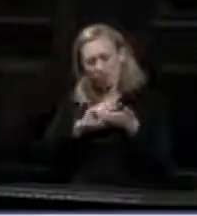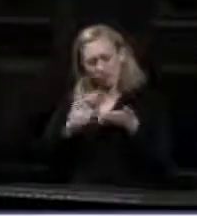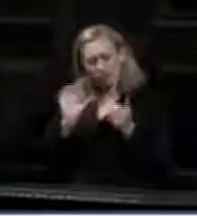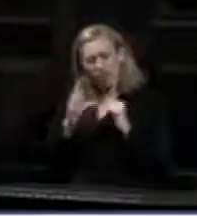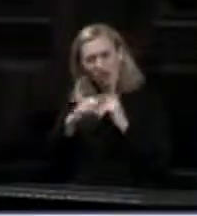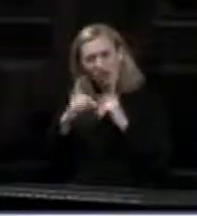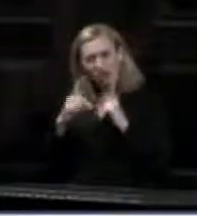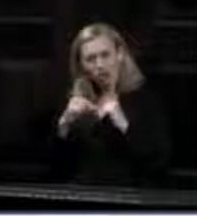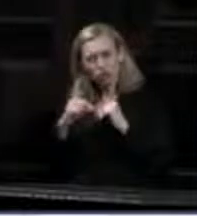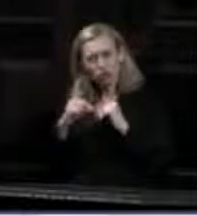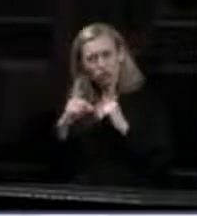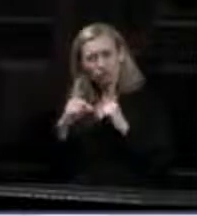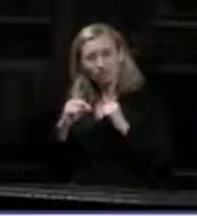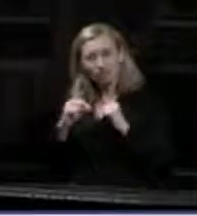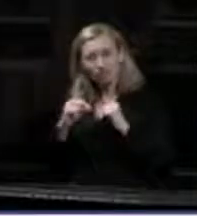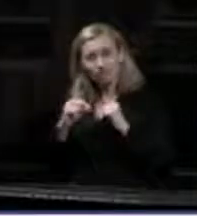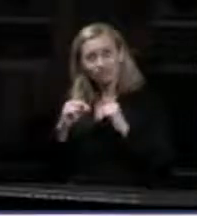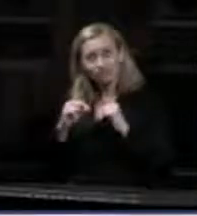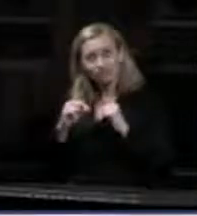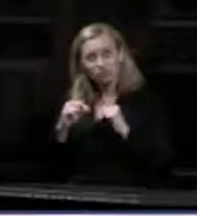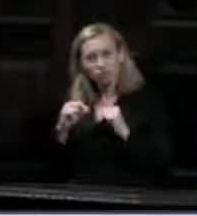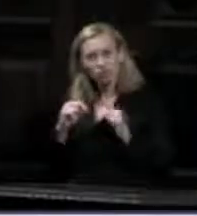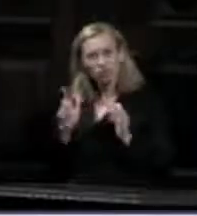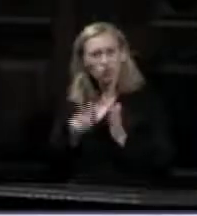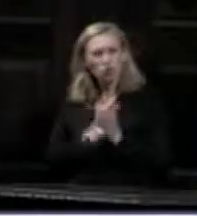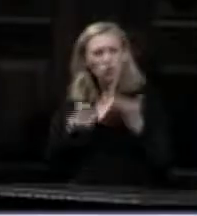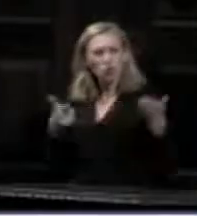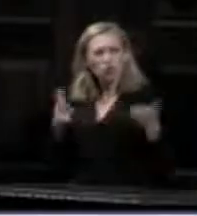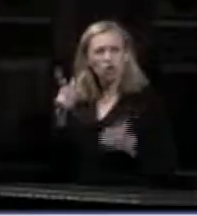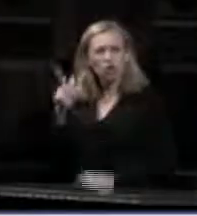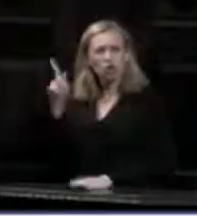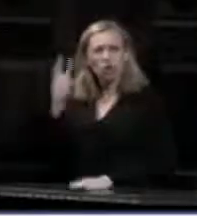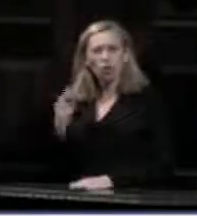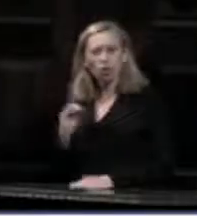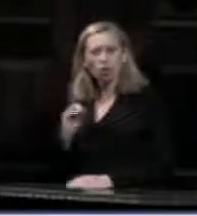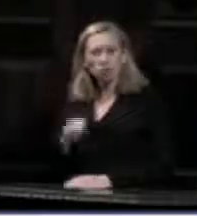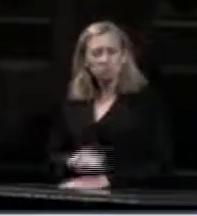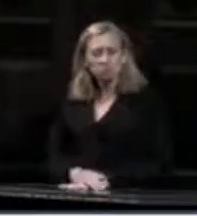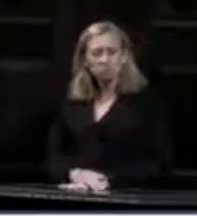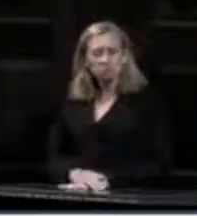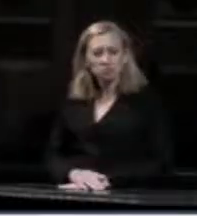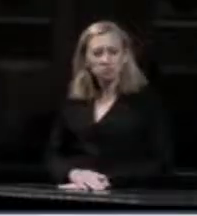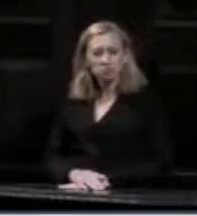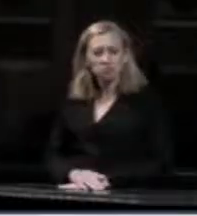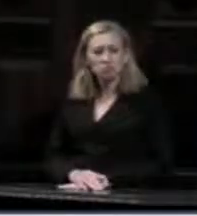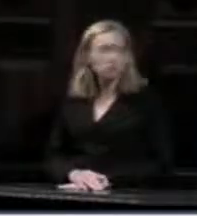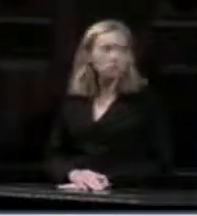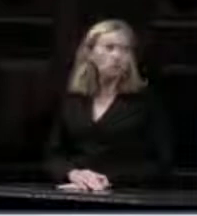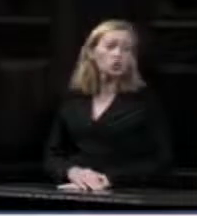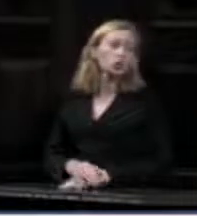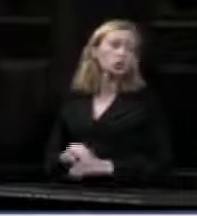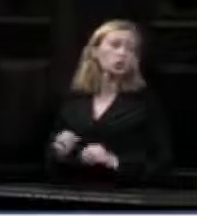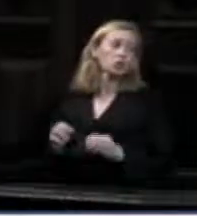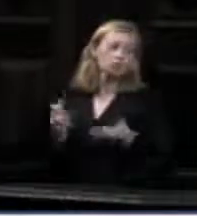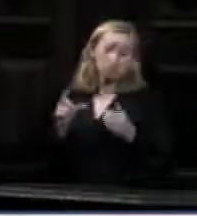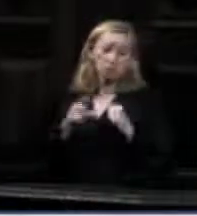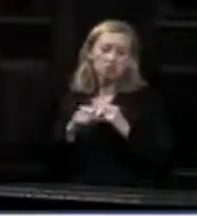no jornal o globo do articulista